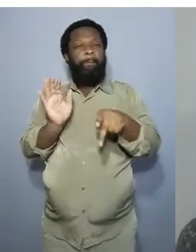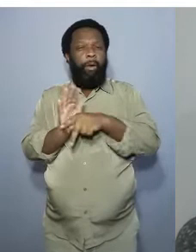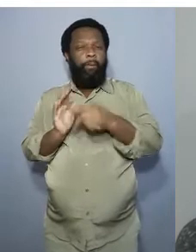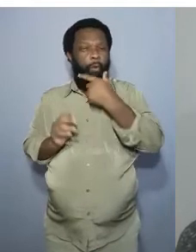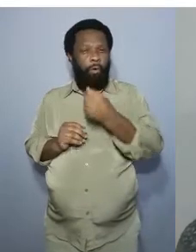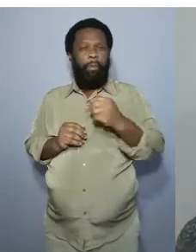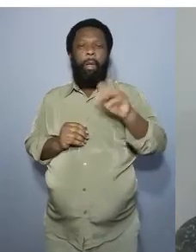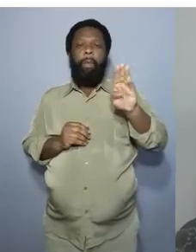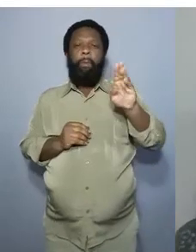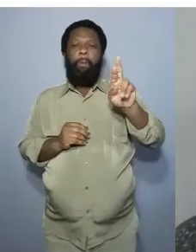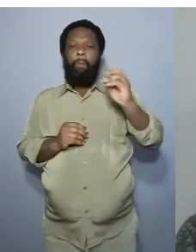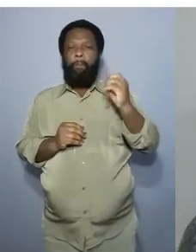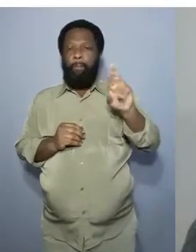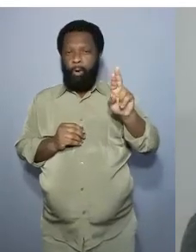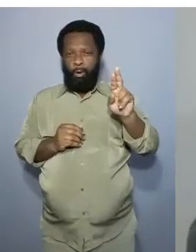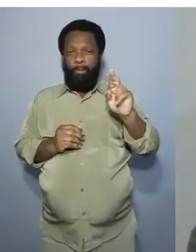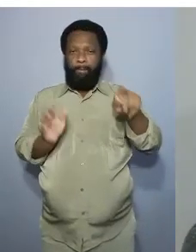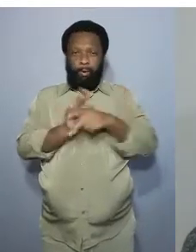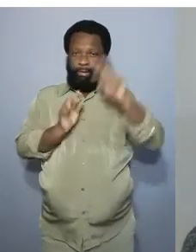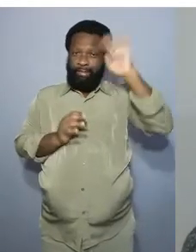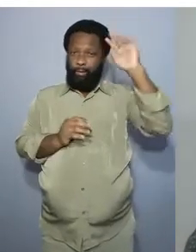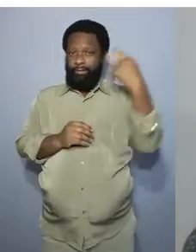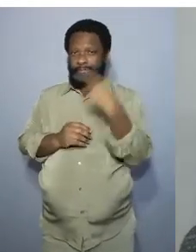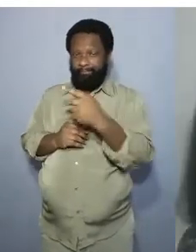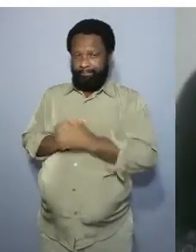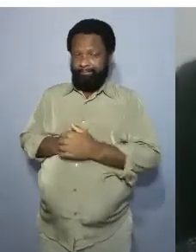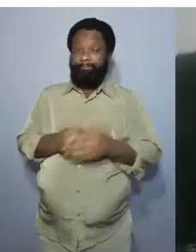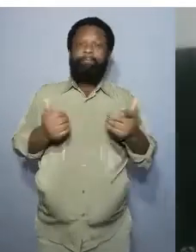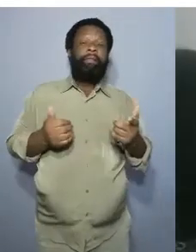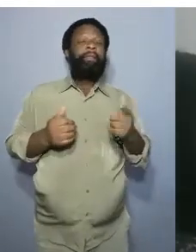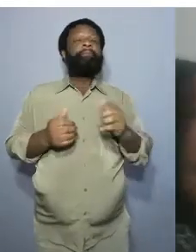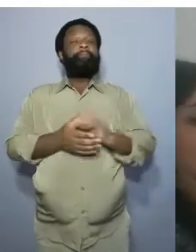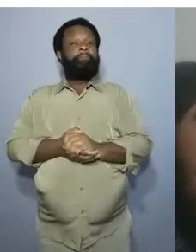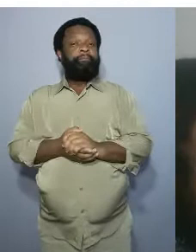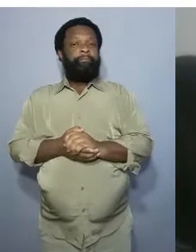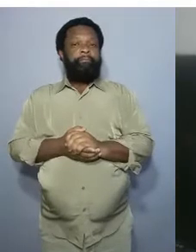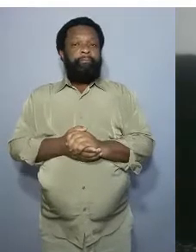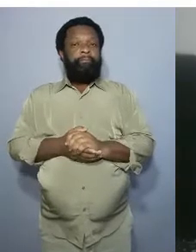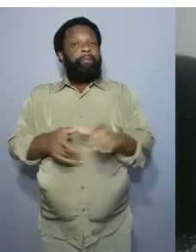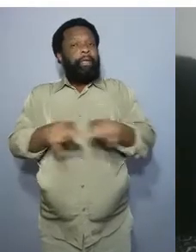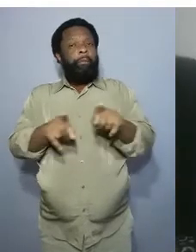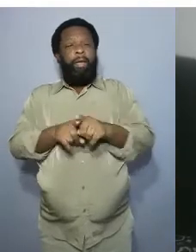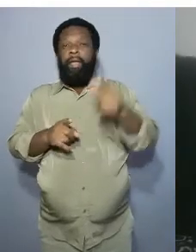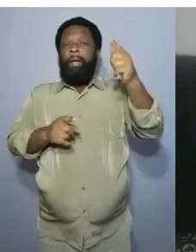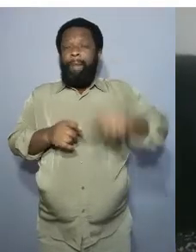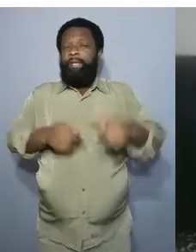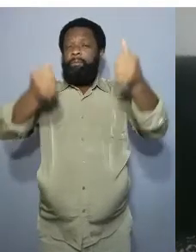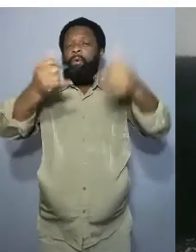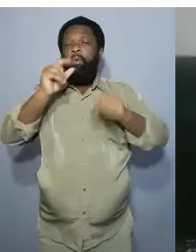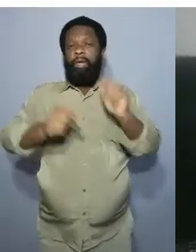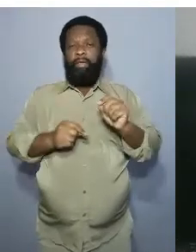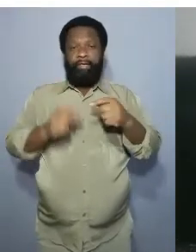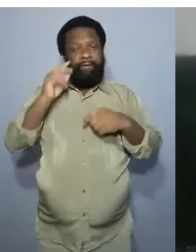alguns postulados propostos por Bohr dentro dessa teoria, tá bom? Bom, dentro desse modelo. O que mais